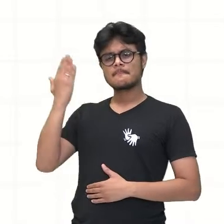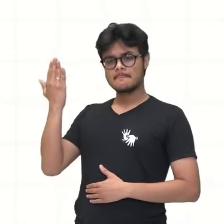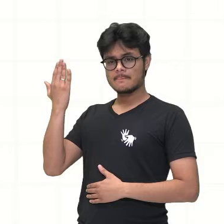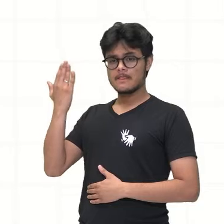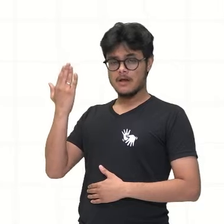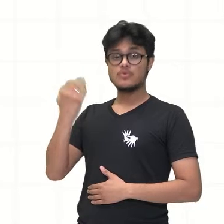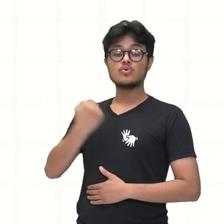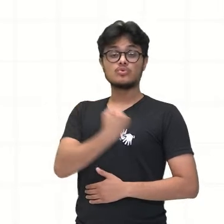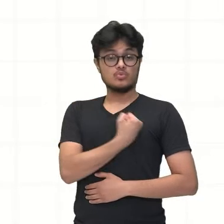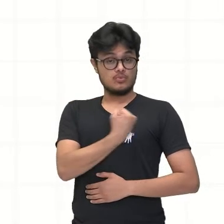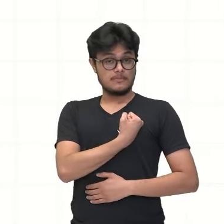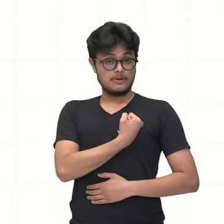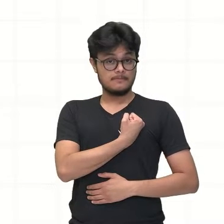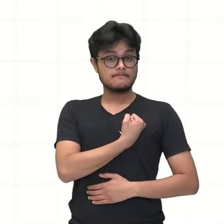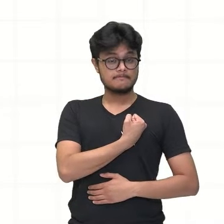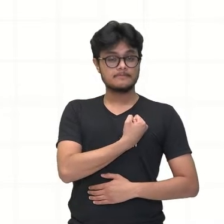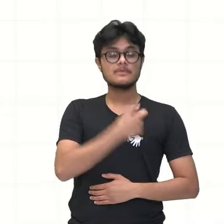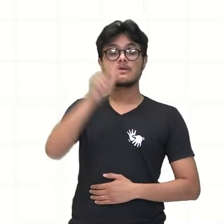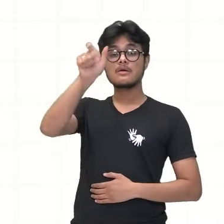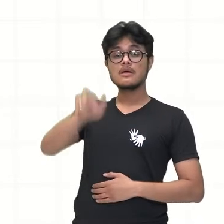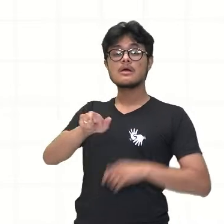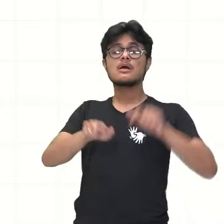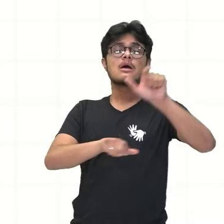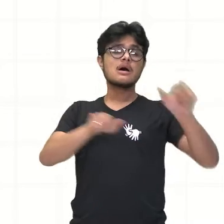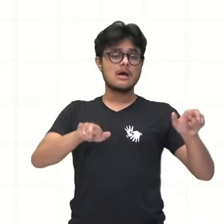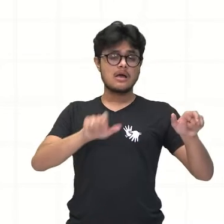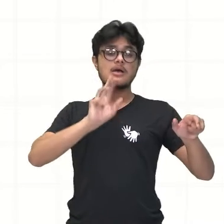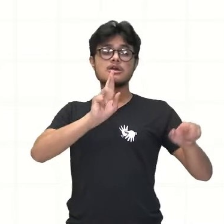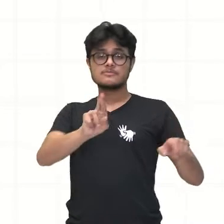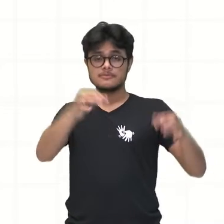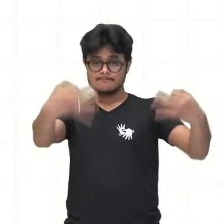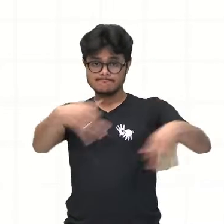a quantidade de alunos que respondeu aí para